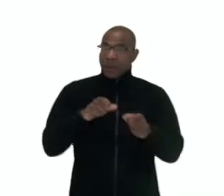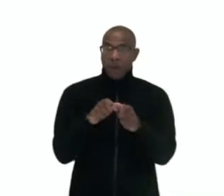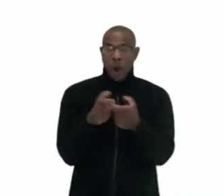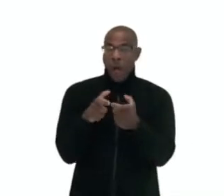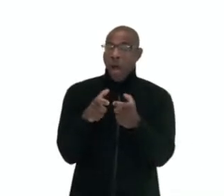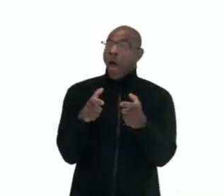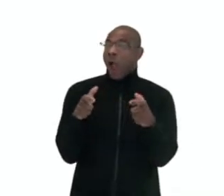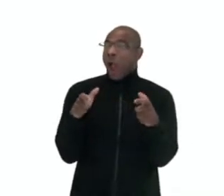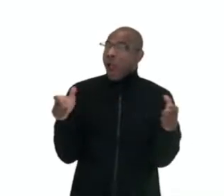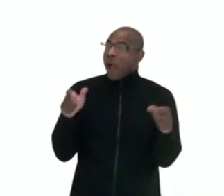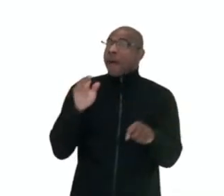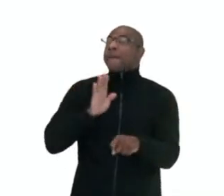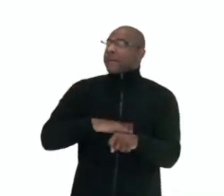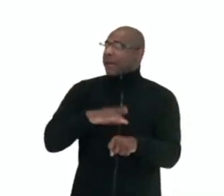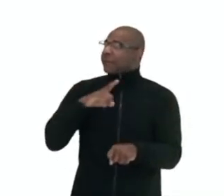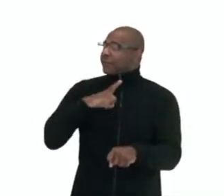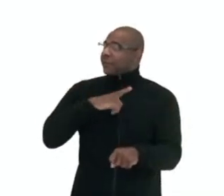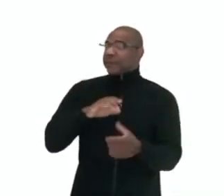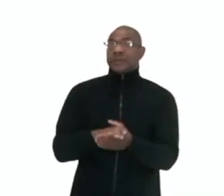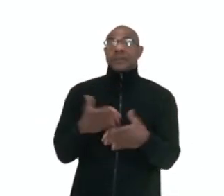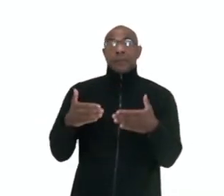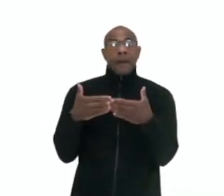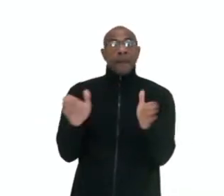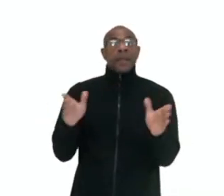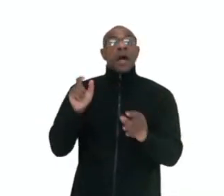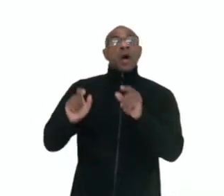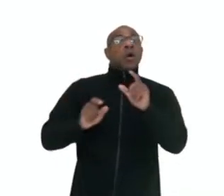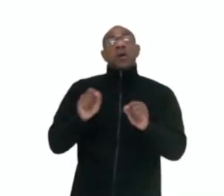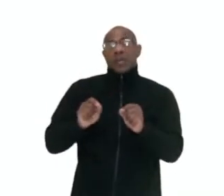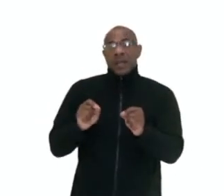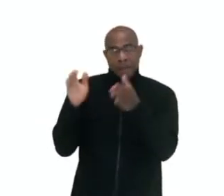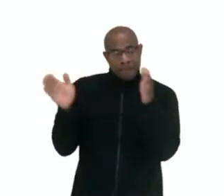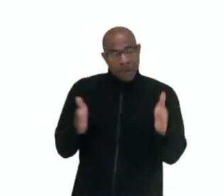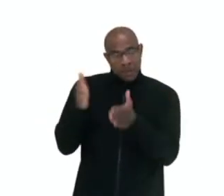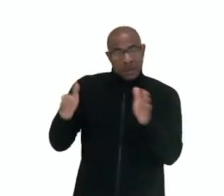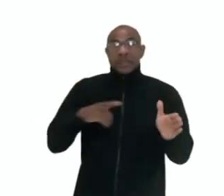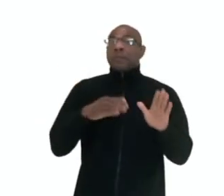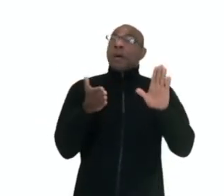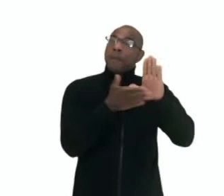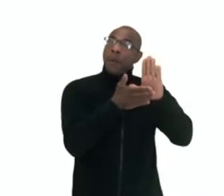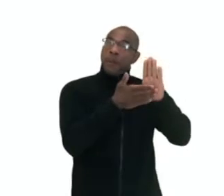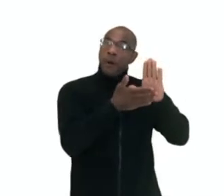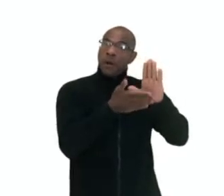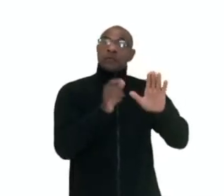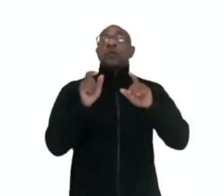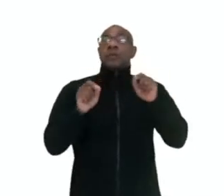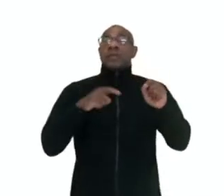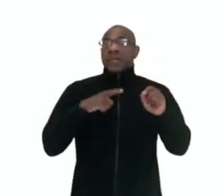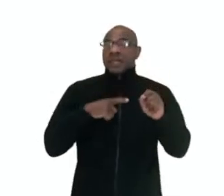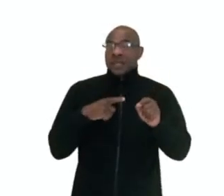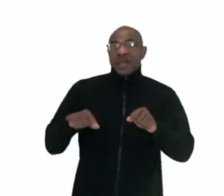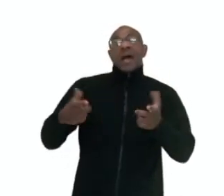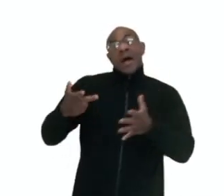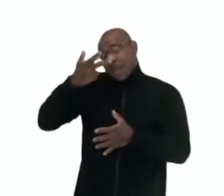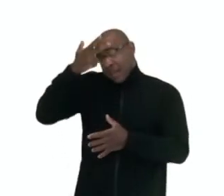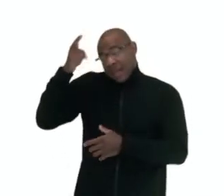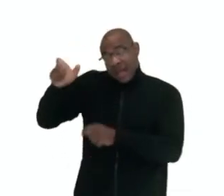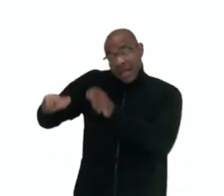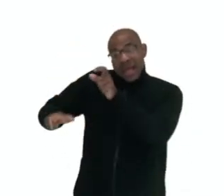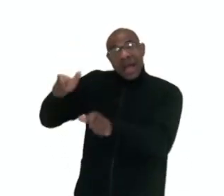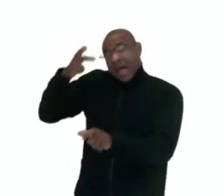produtor. Para ampliar essa produção e propor uma alternativa de renda a pequenos proprietários, foi